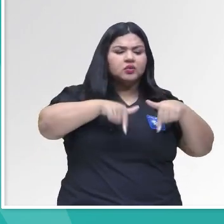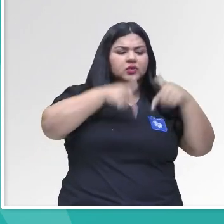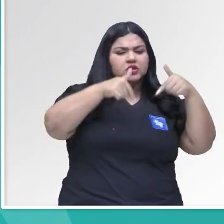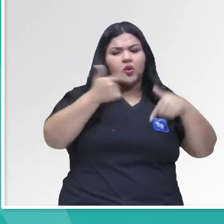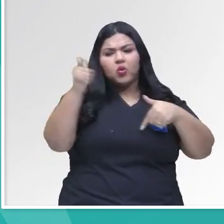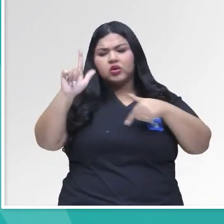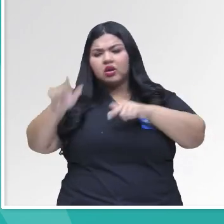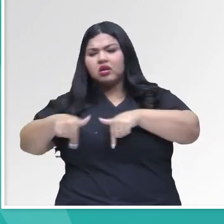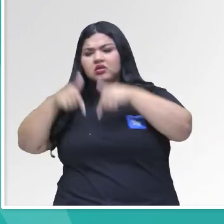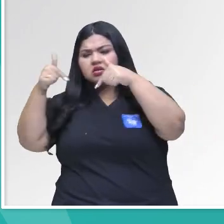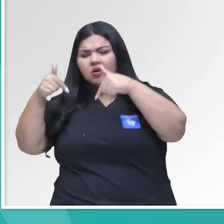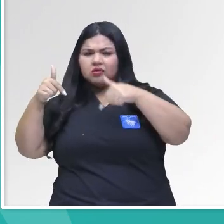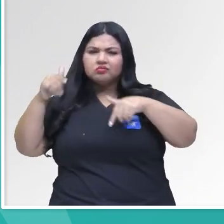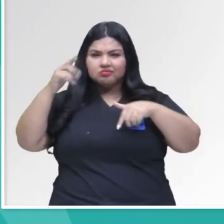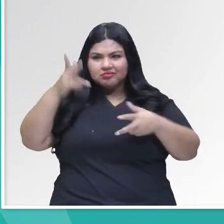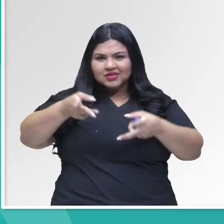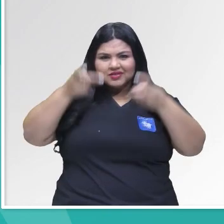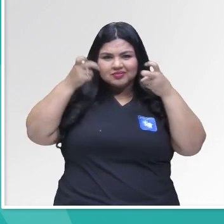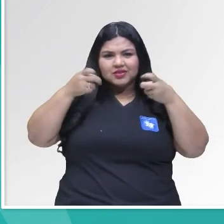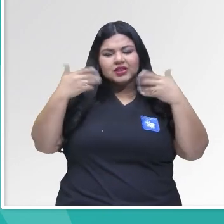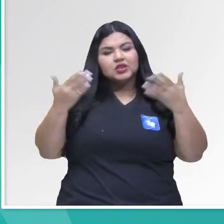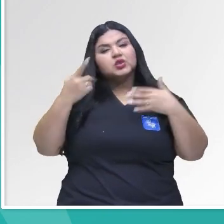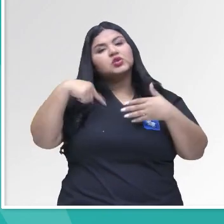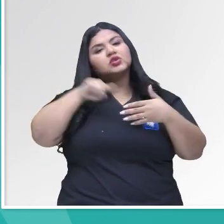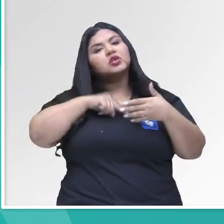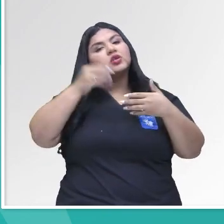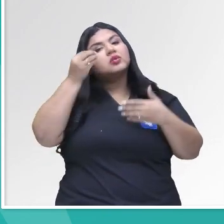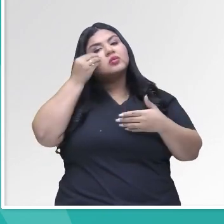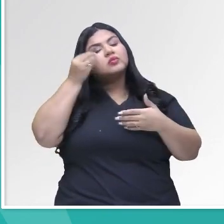ação. Percebeu? Então, nós estamos observando as